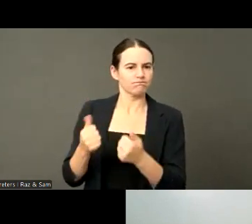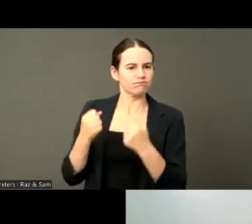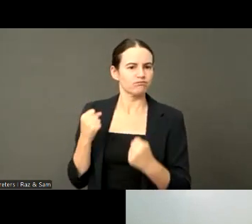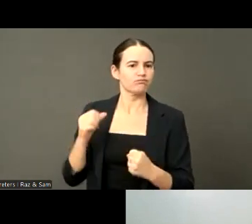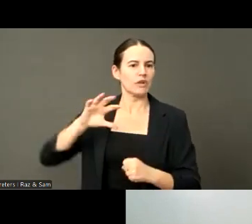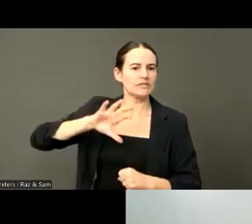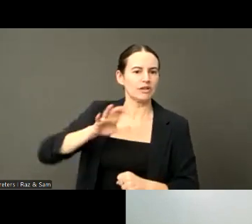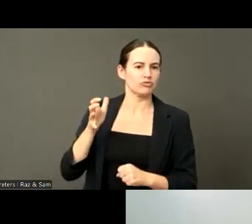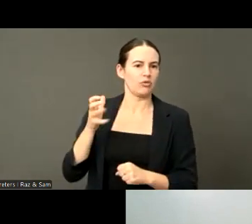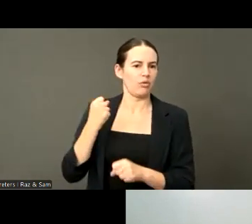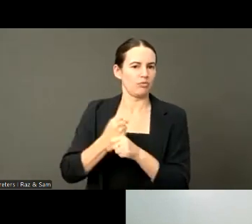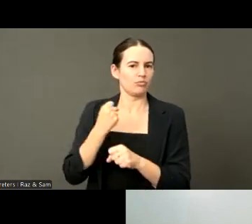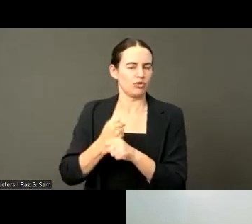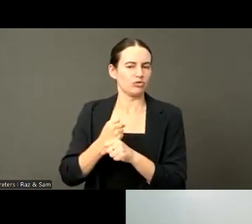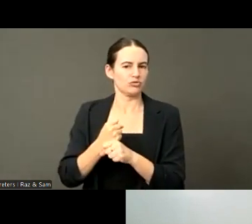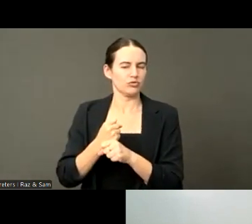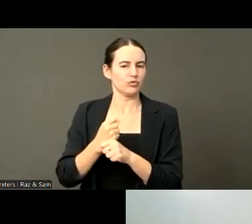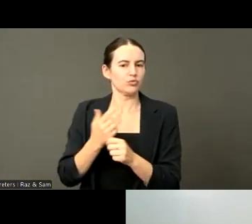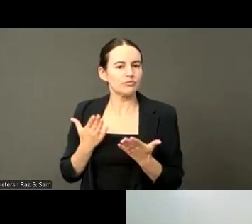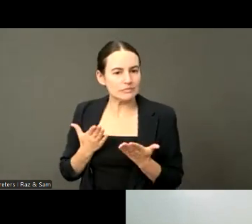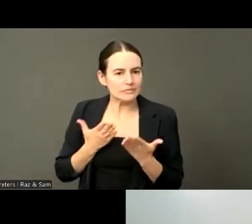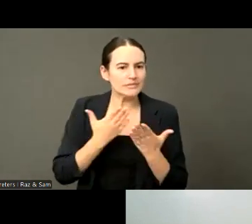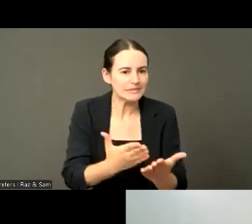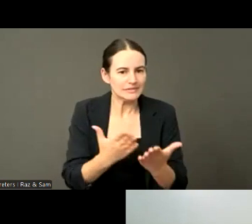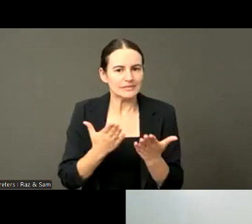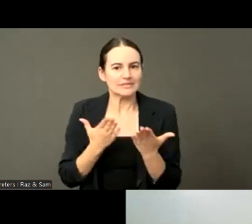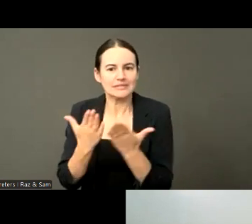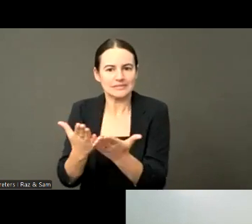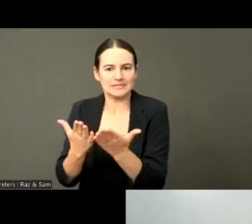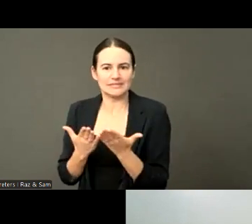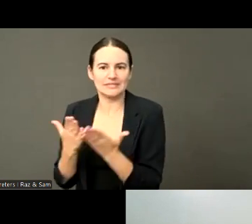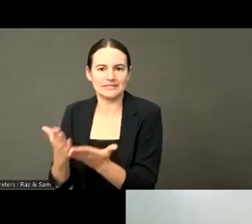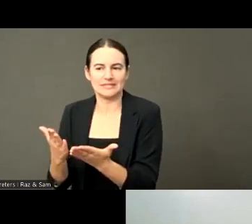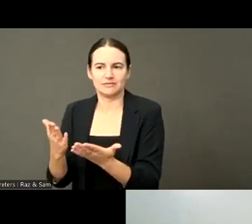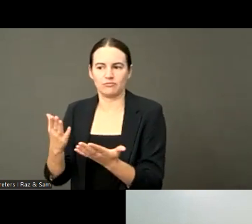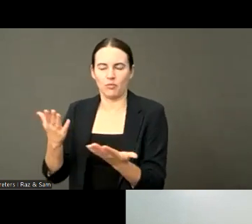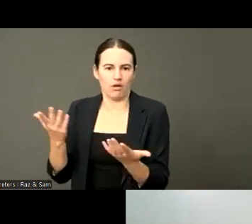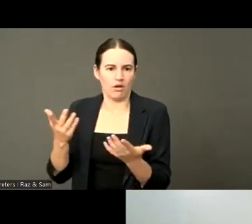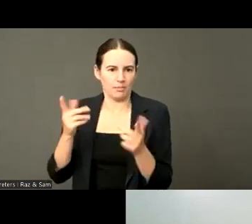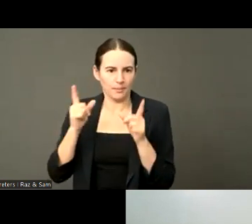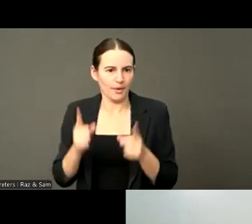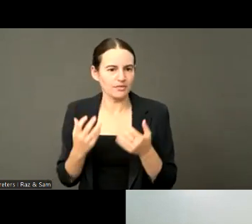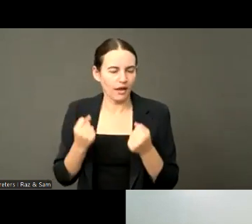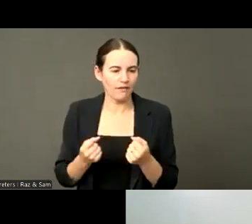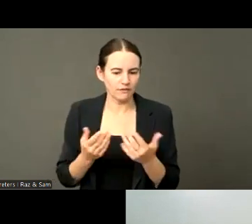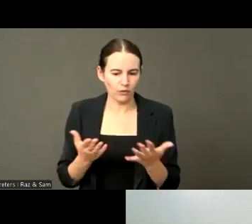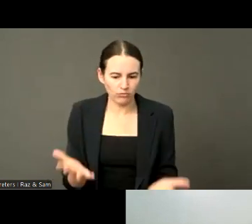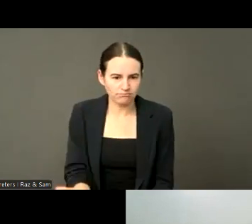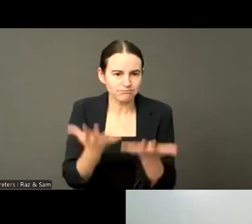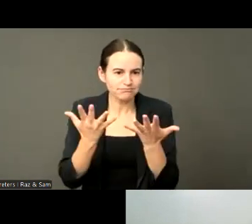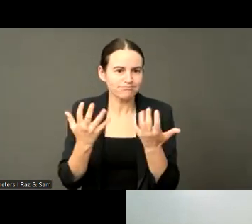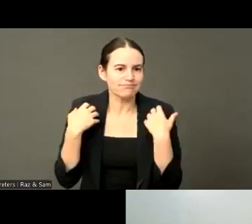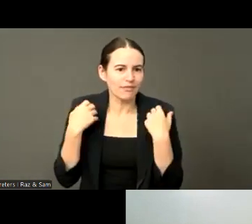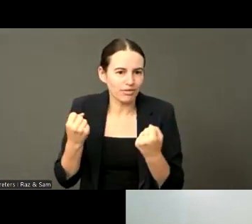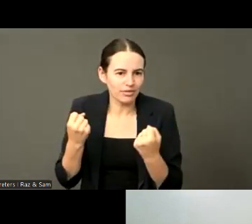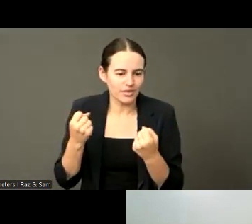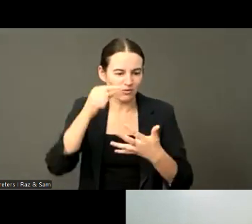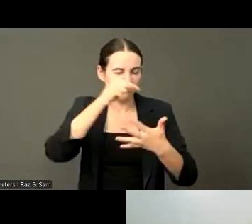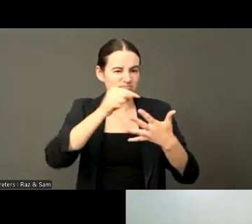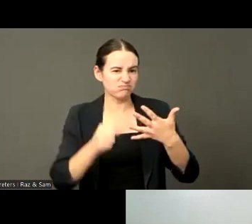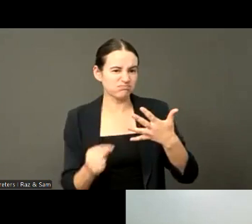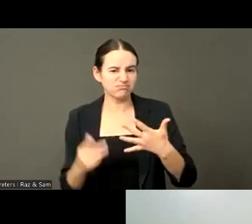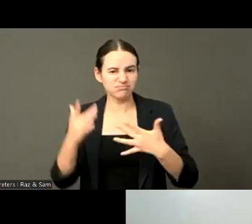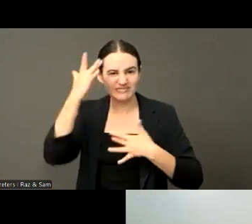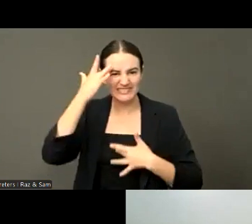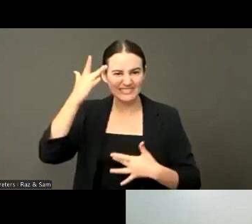suprir os insumos estratégicos de saúde, especialmente para essas doenças determinadas socialmente, onde